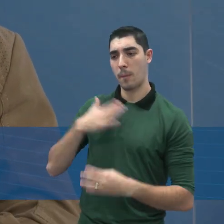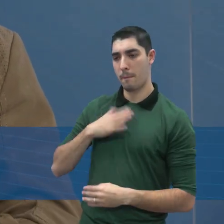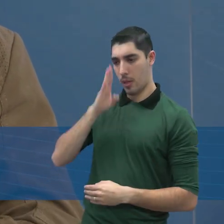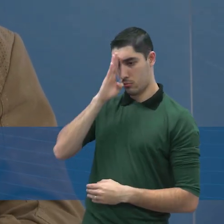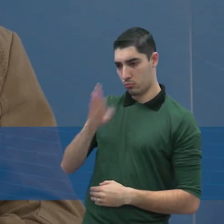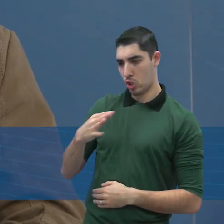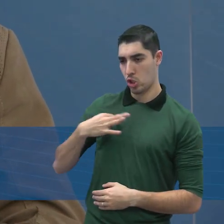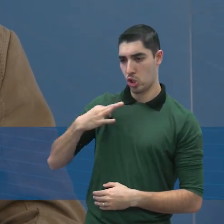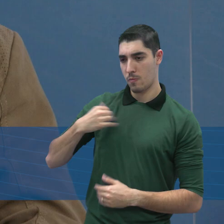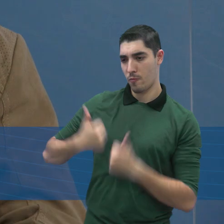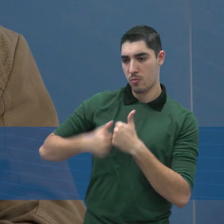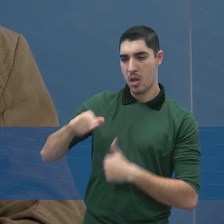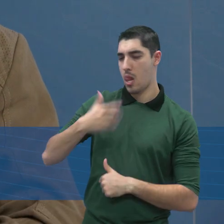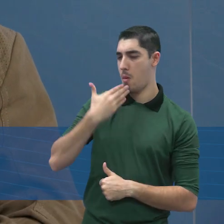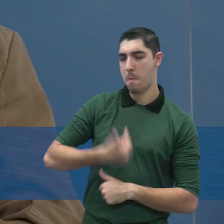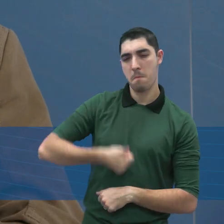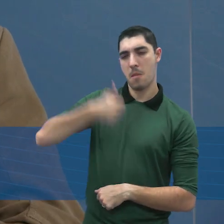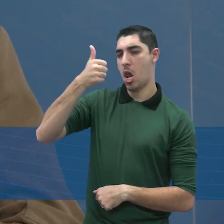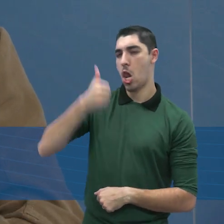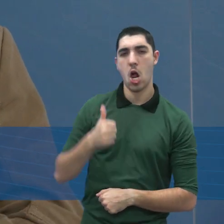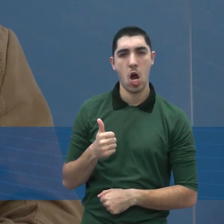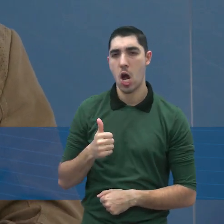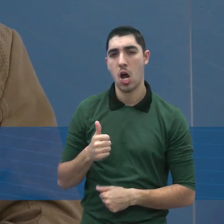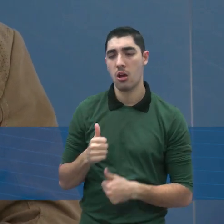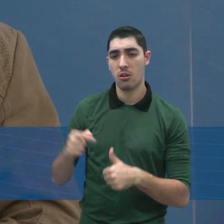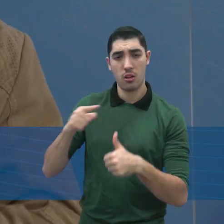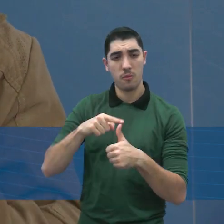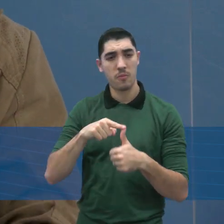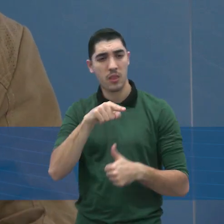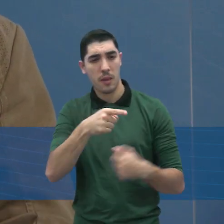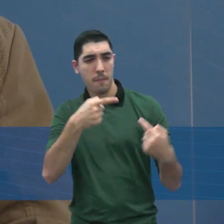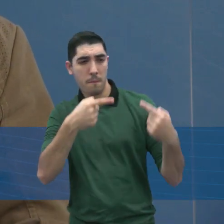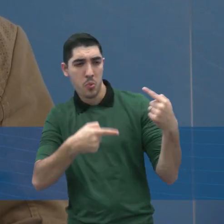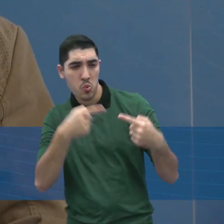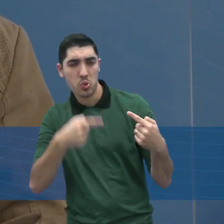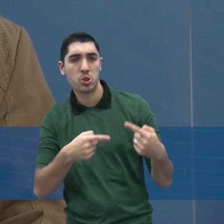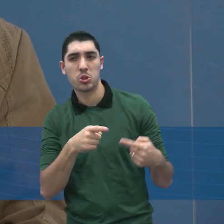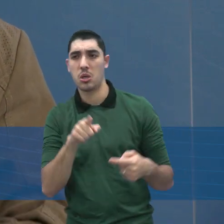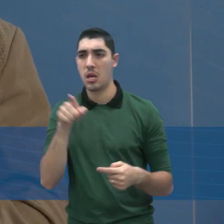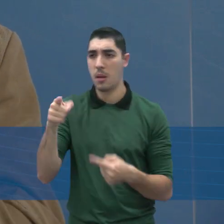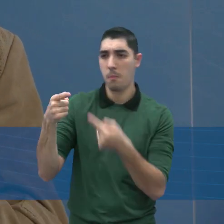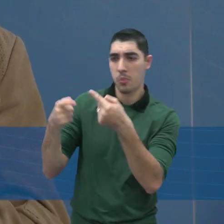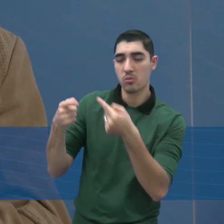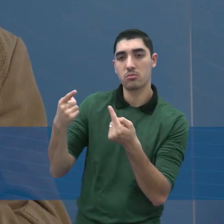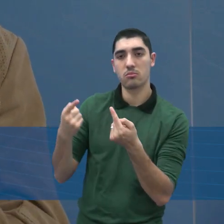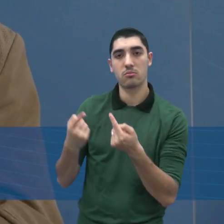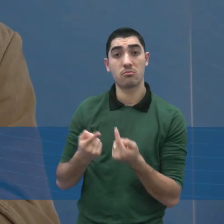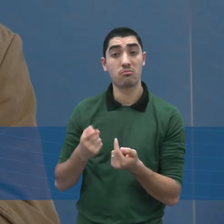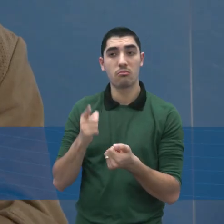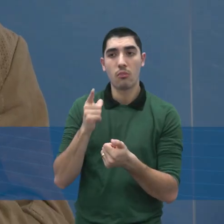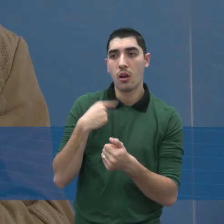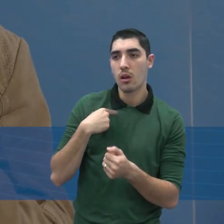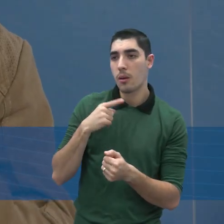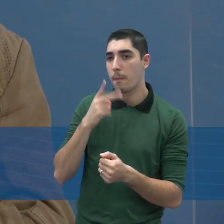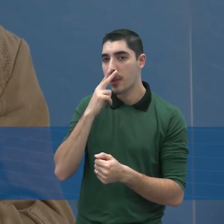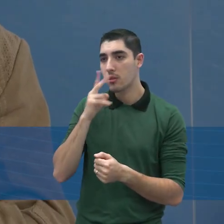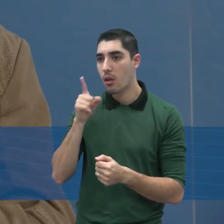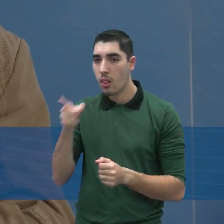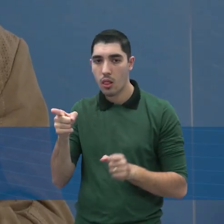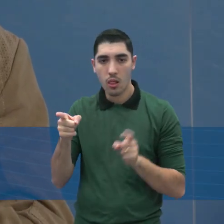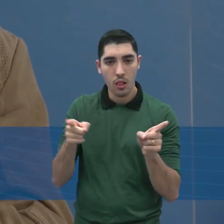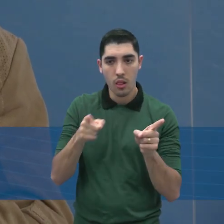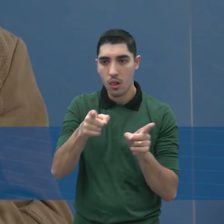o melhor, é dessa forma, ou nesse político A ou num político B, e só pega isso e você fica